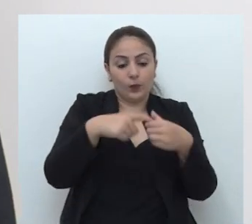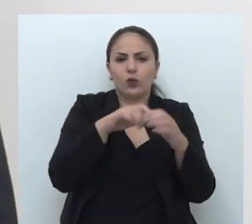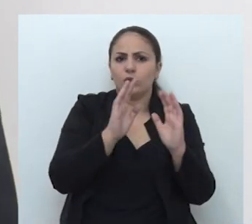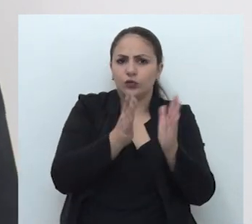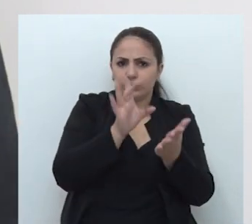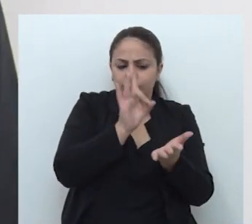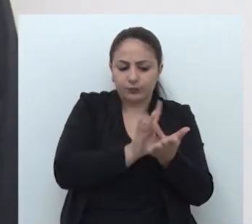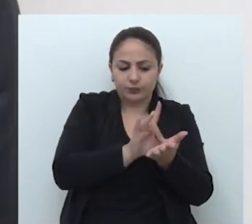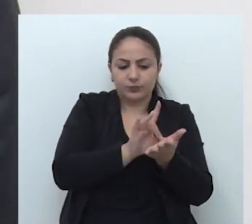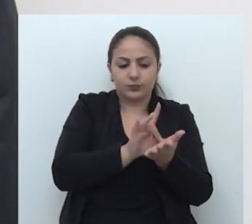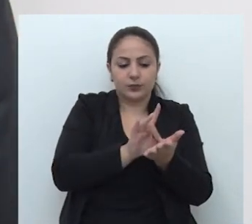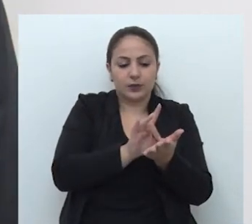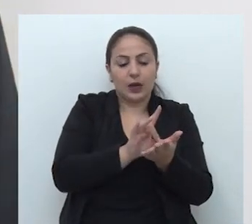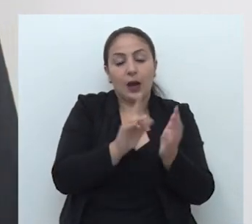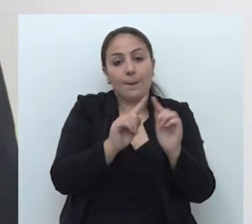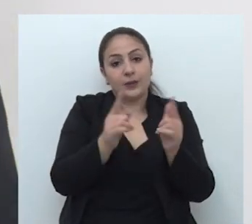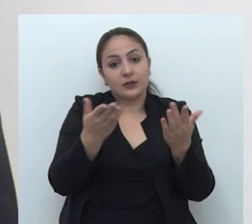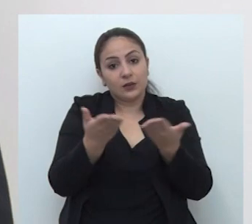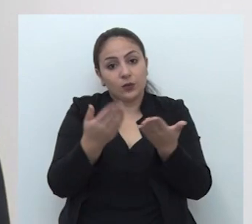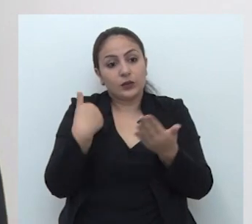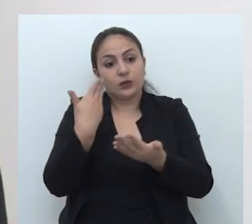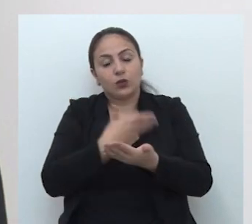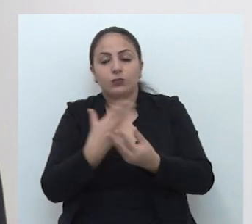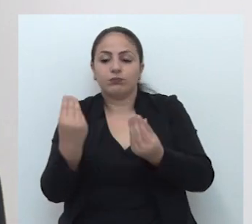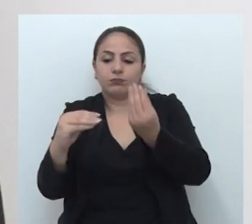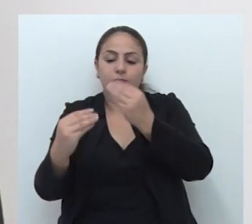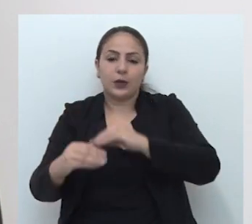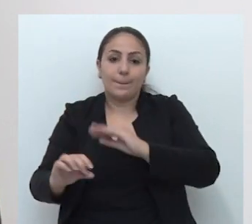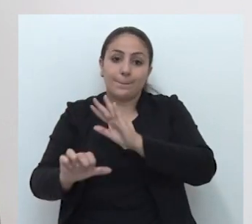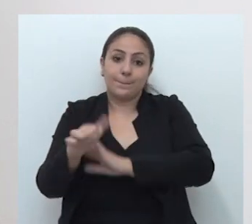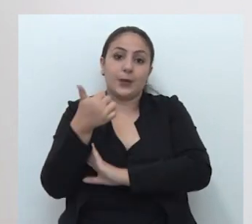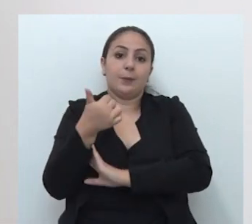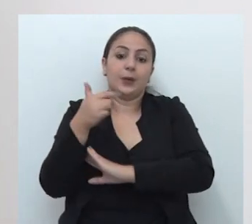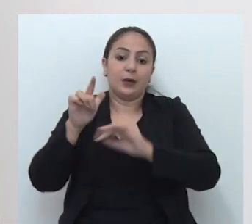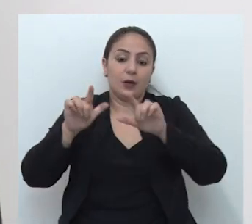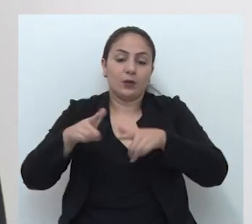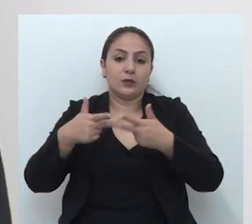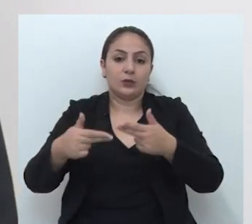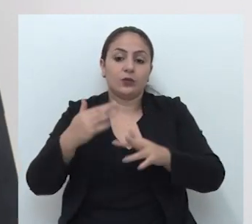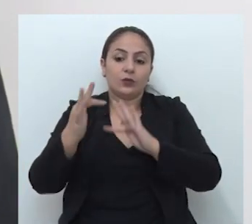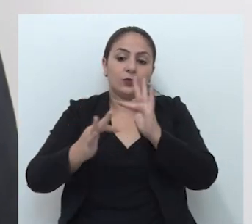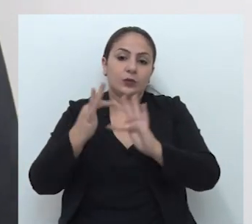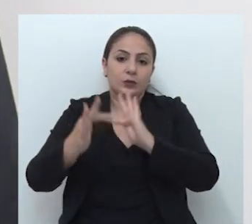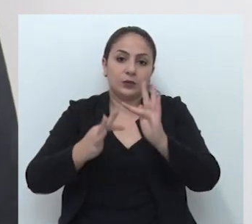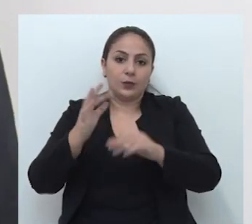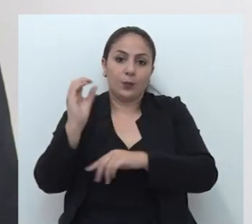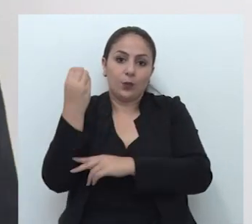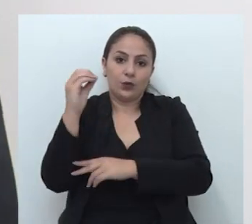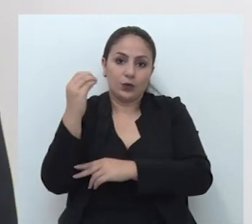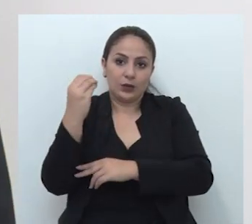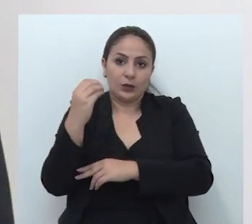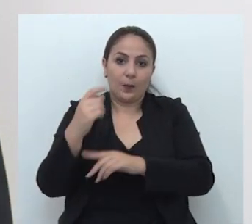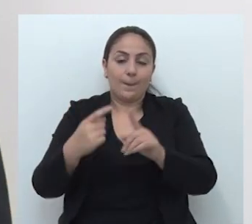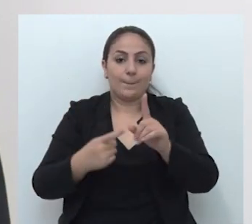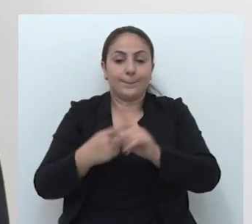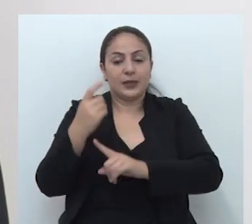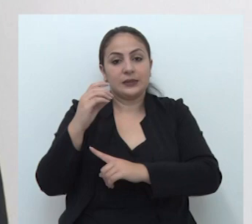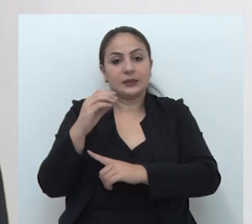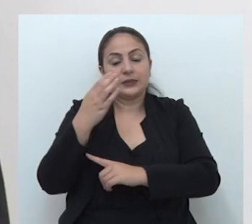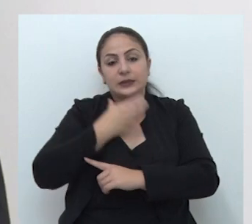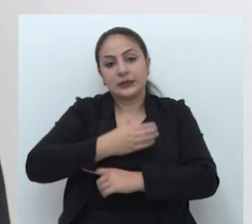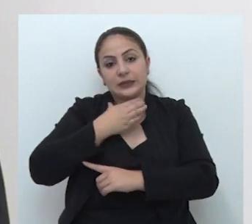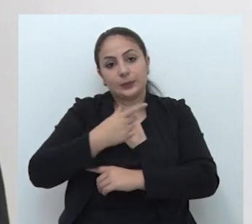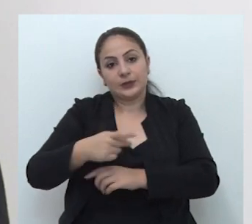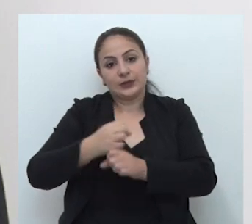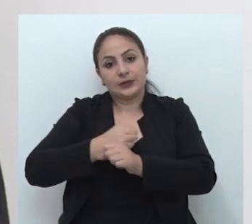foram firmados. E agora nós devemos colocar a primeira unidade em funcionamento em Porto Alegre no mês de dezembro